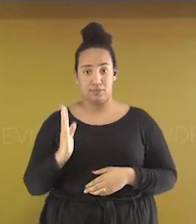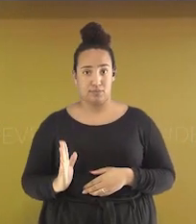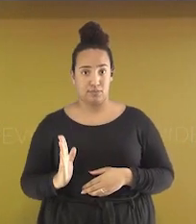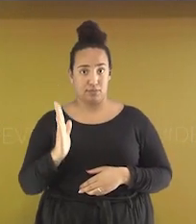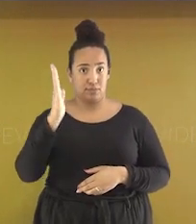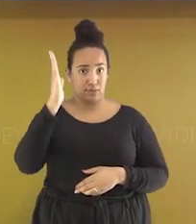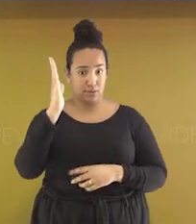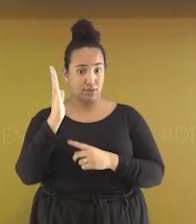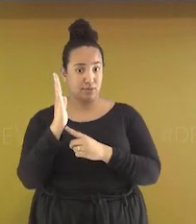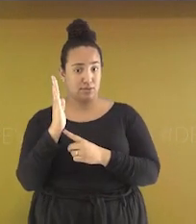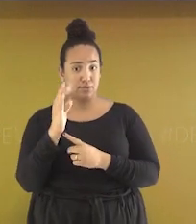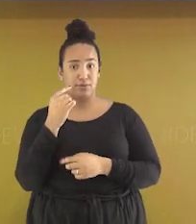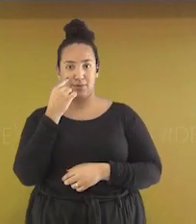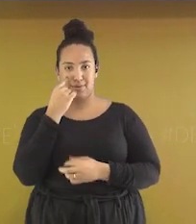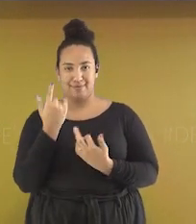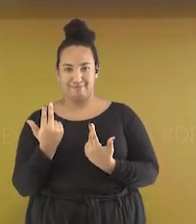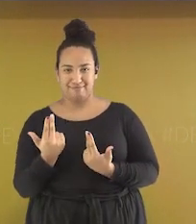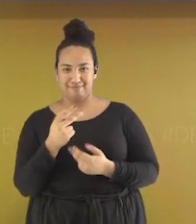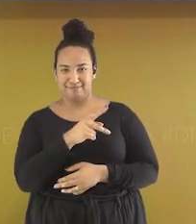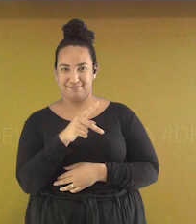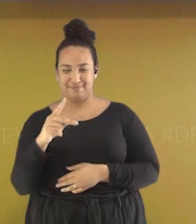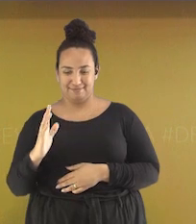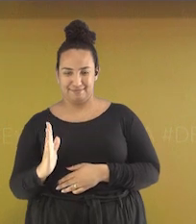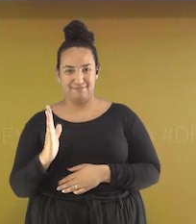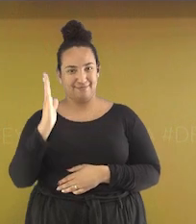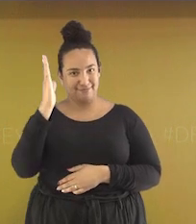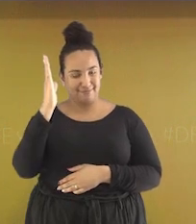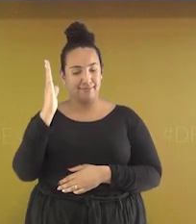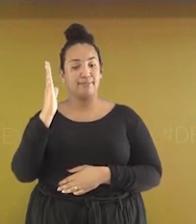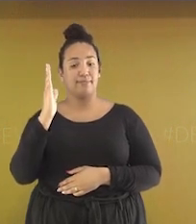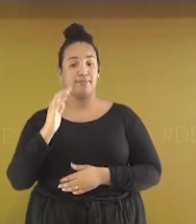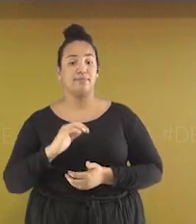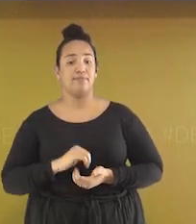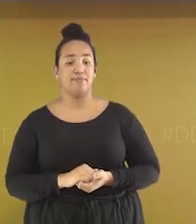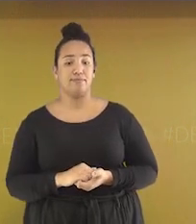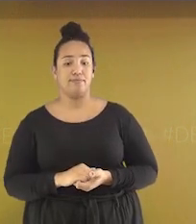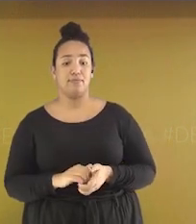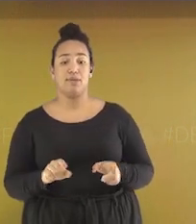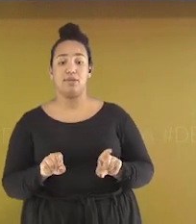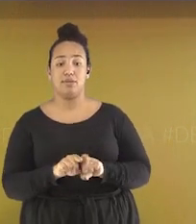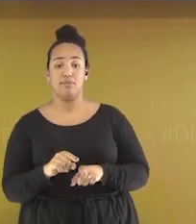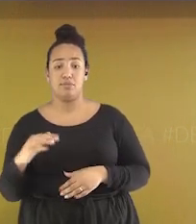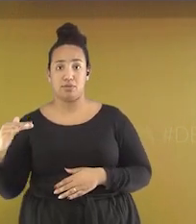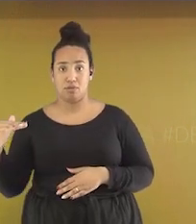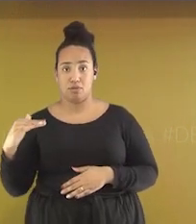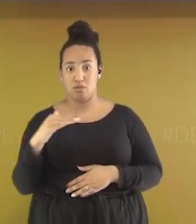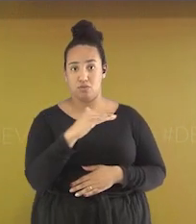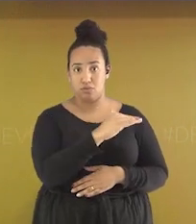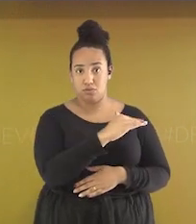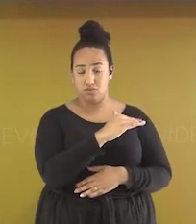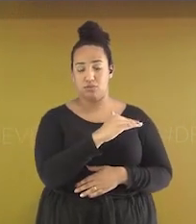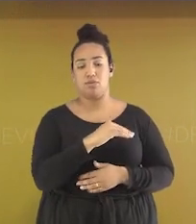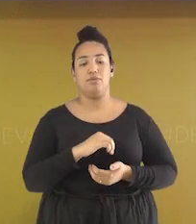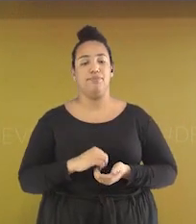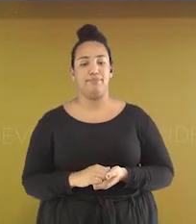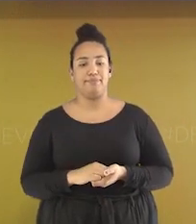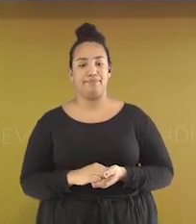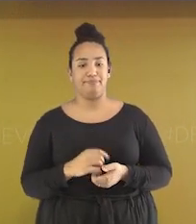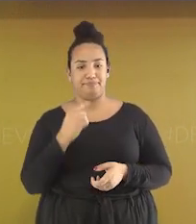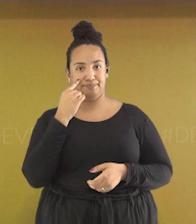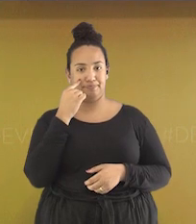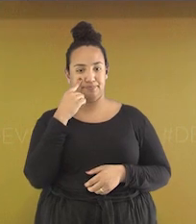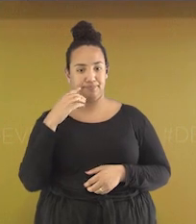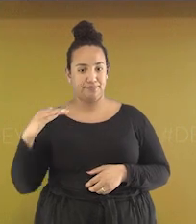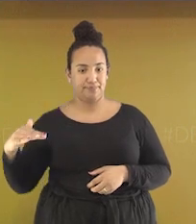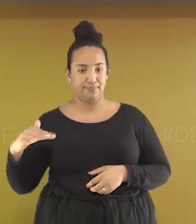cima, assim como quando eu coloco a minha mão nessa direção, E o eixo horizontal, que